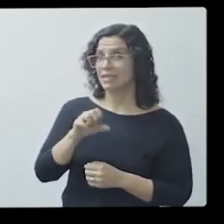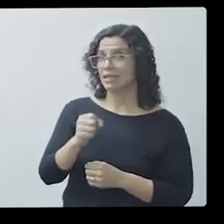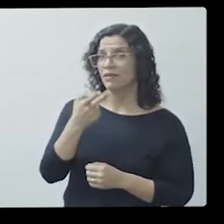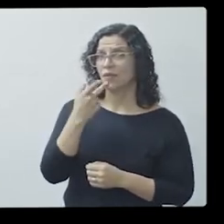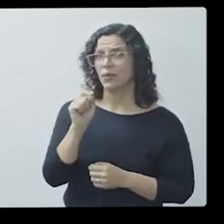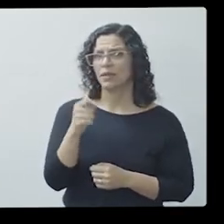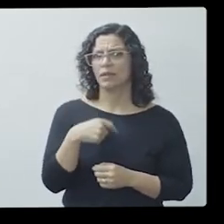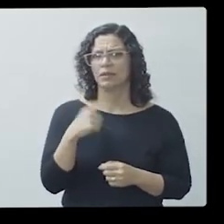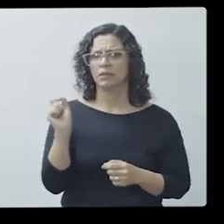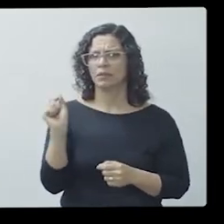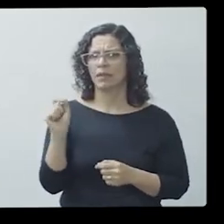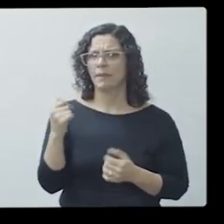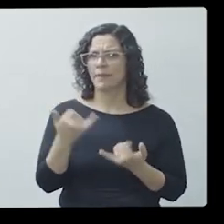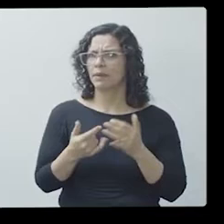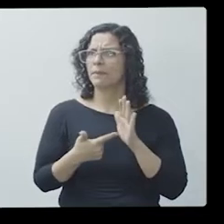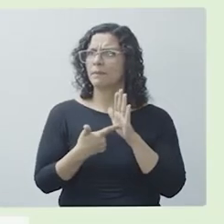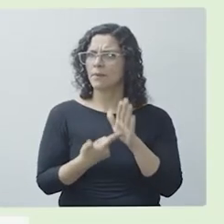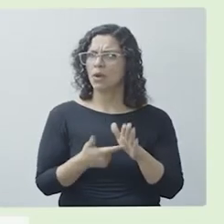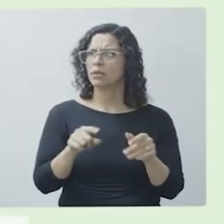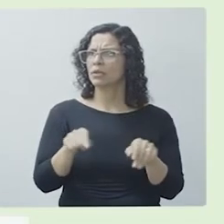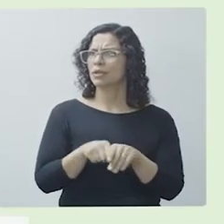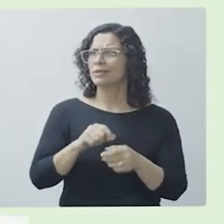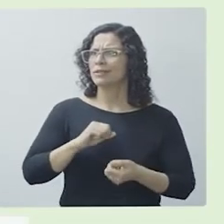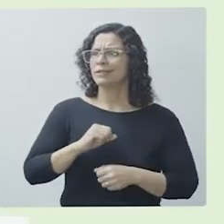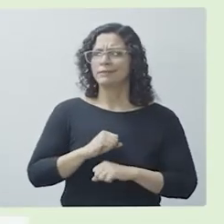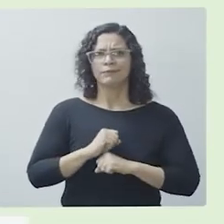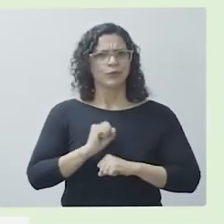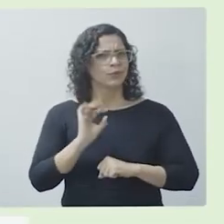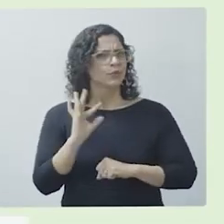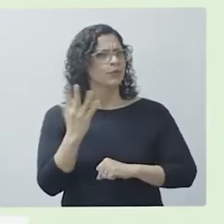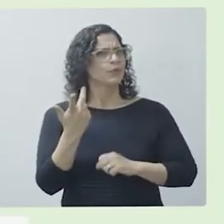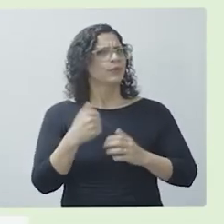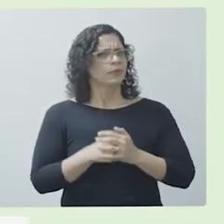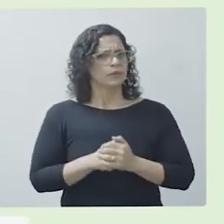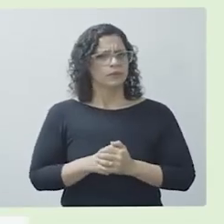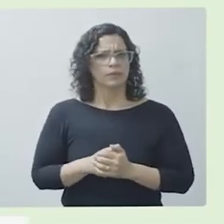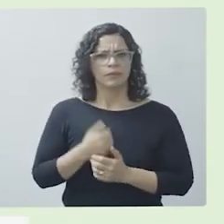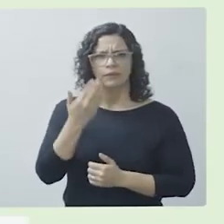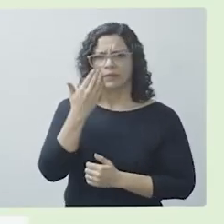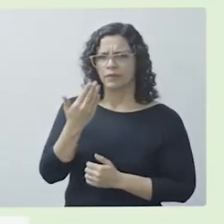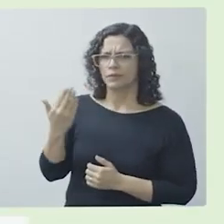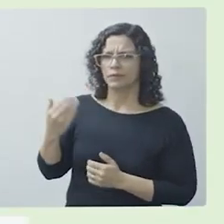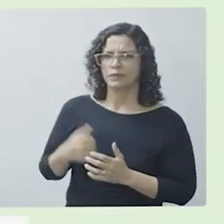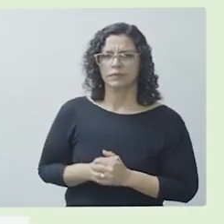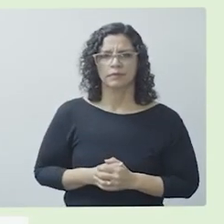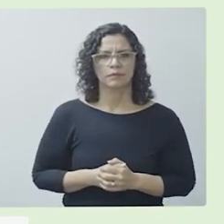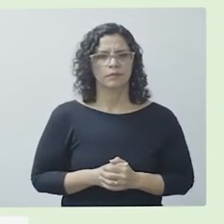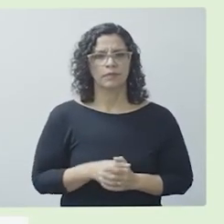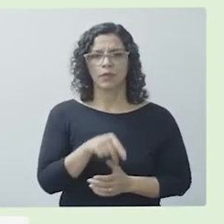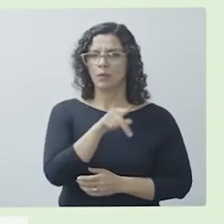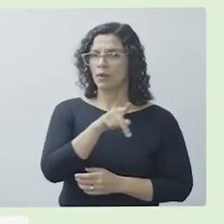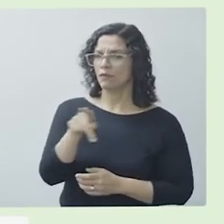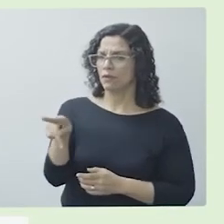A Isa tá demonstrando ali alguma coisa. O que será que é, hein, Isa?